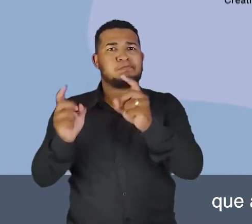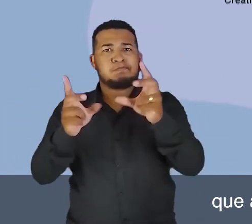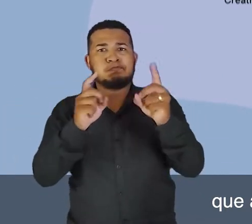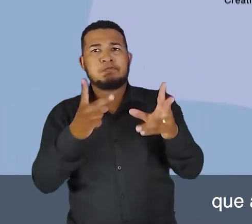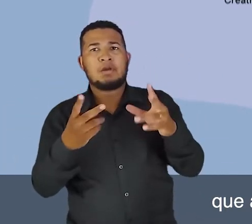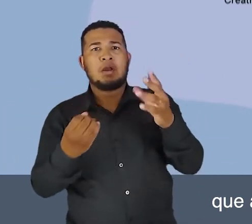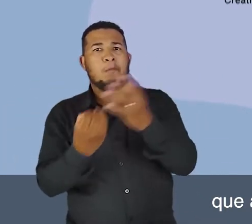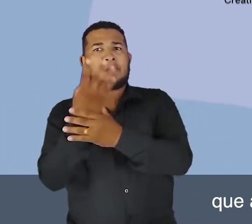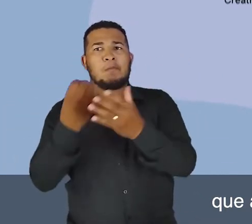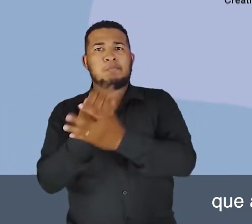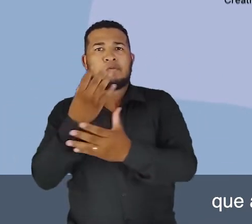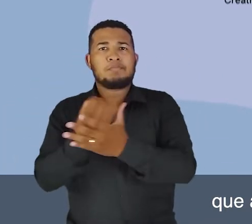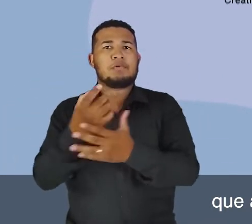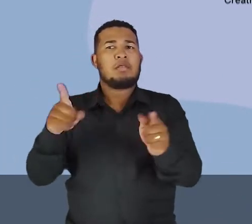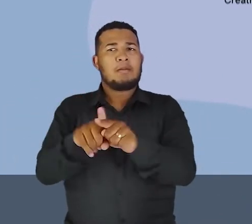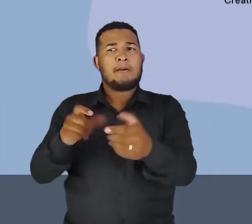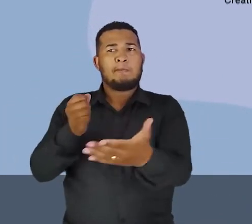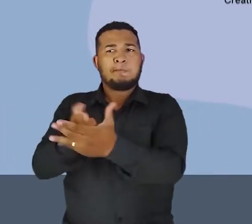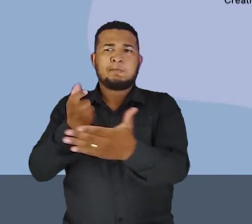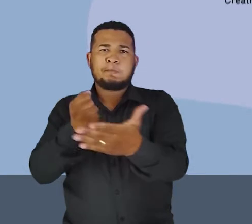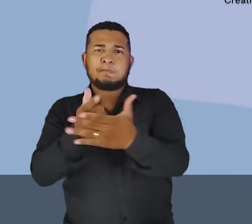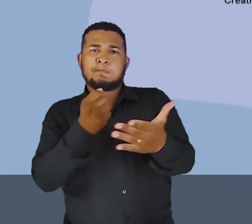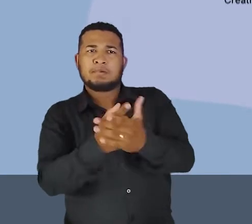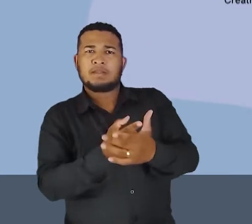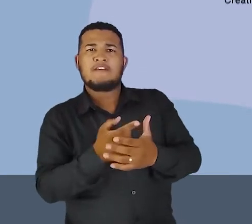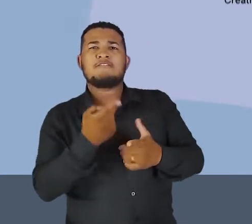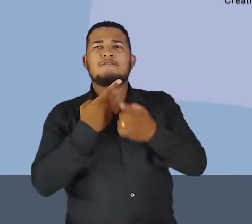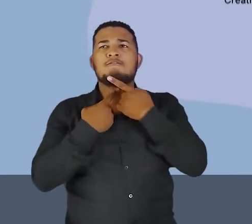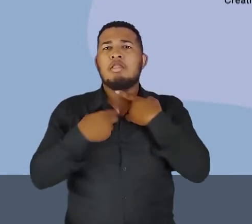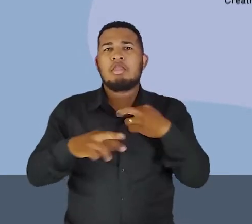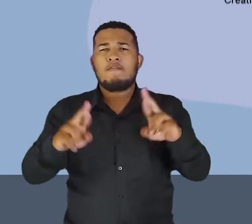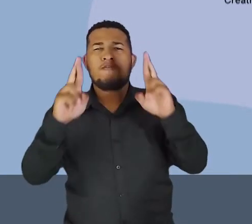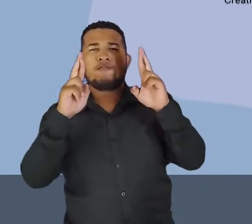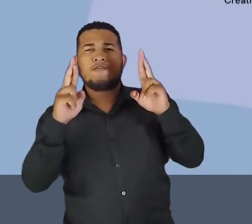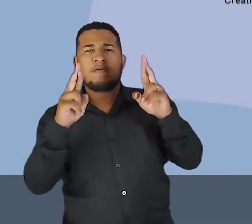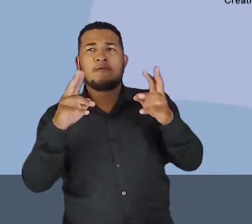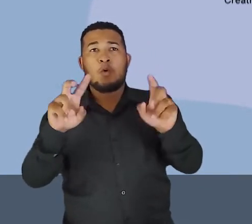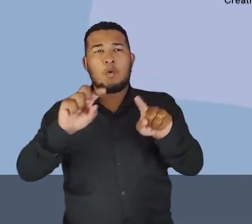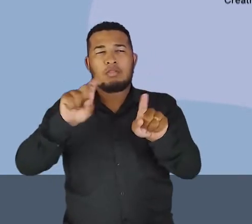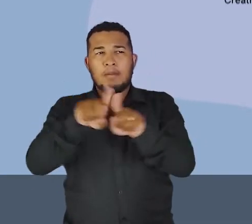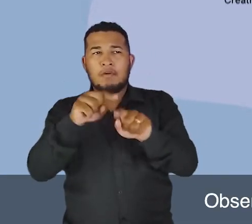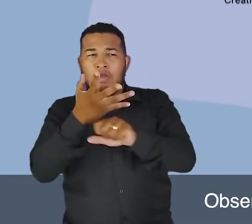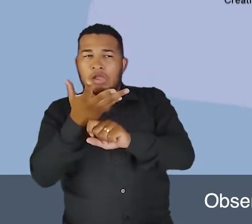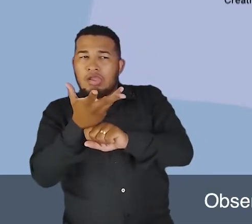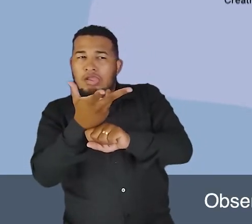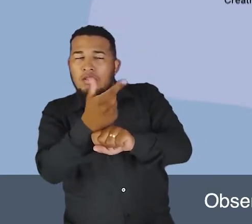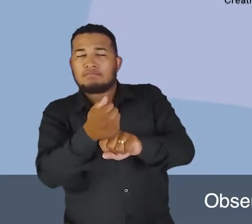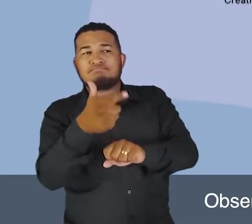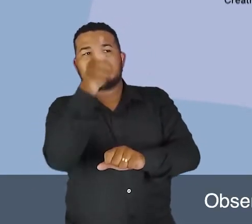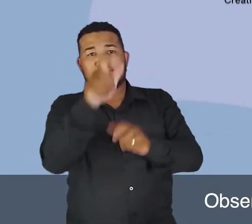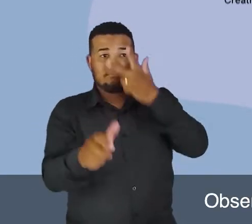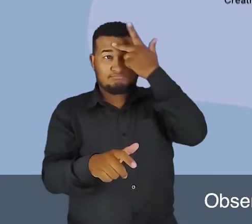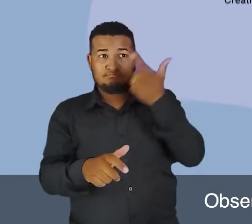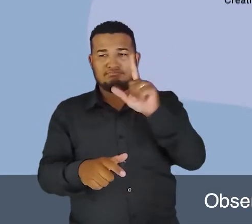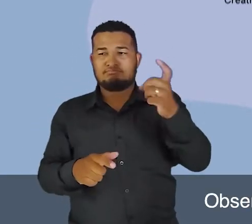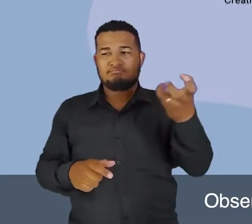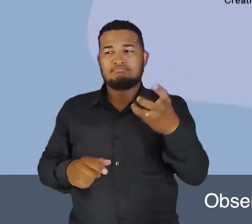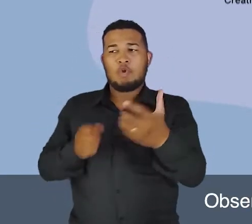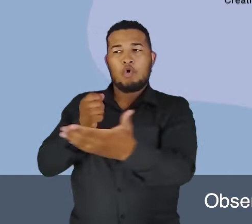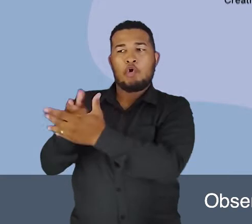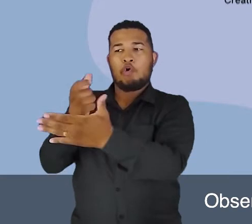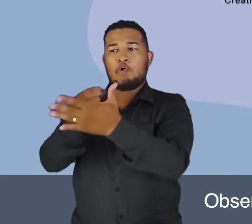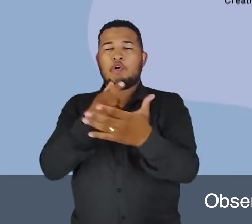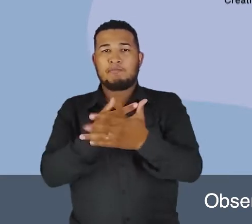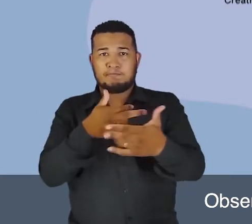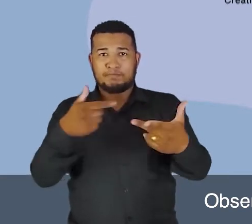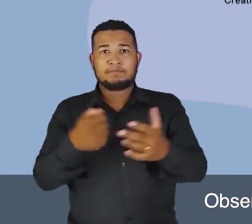para consumir, para desejar com que o outro seja um consumidor. Observem as imagens em volta